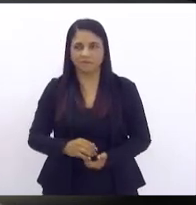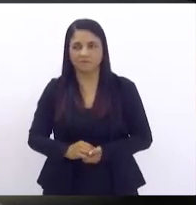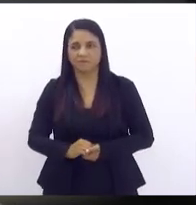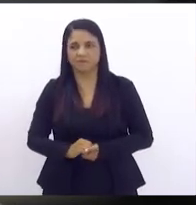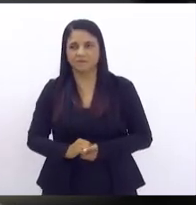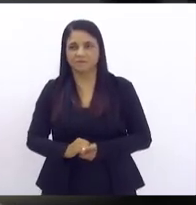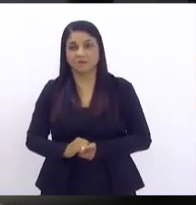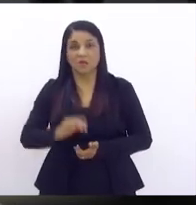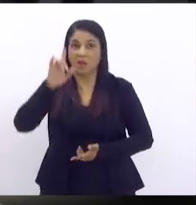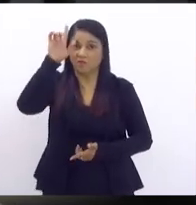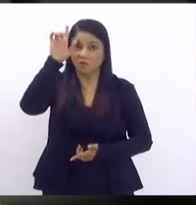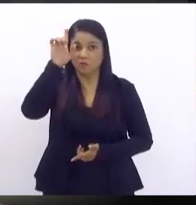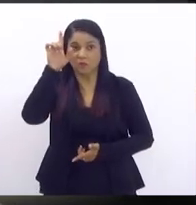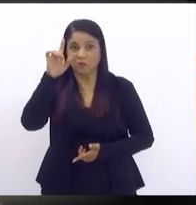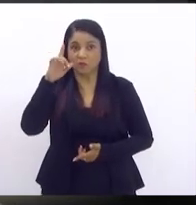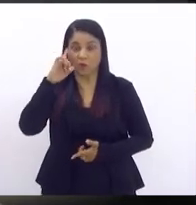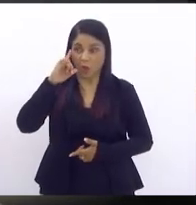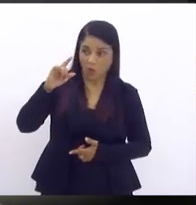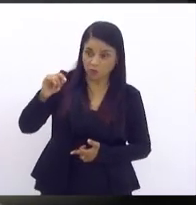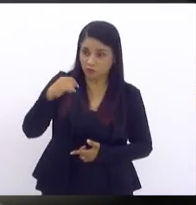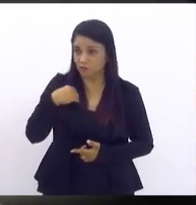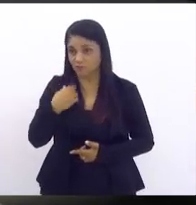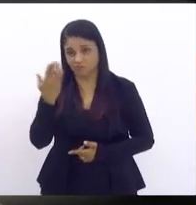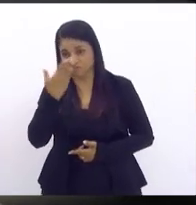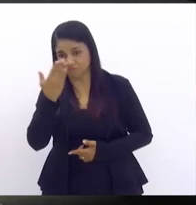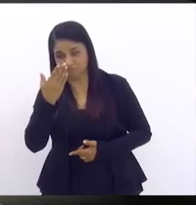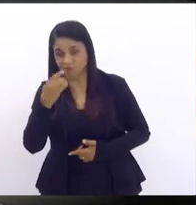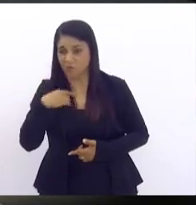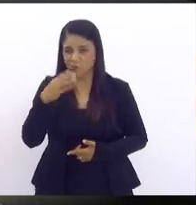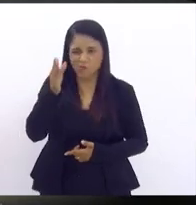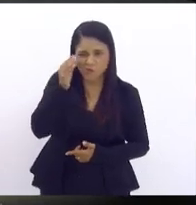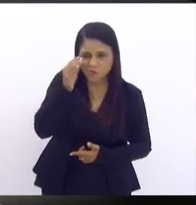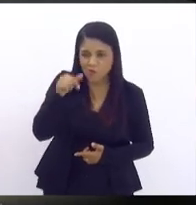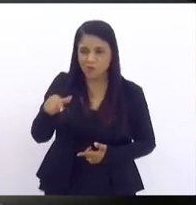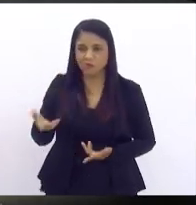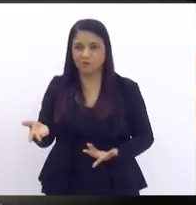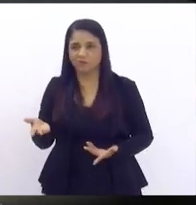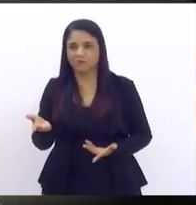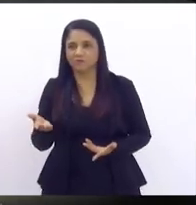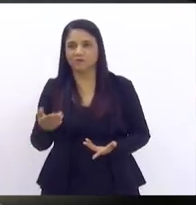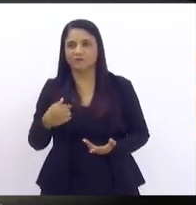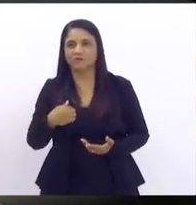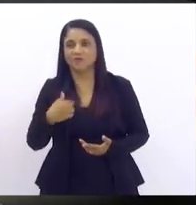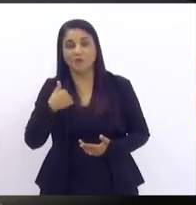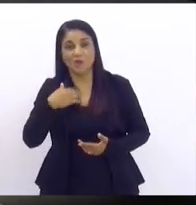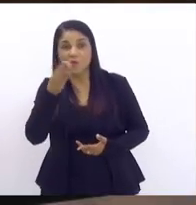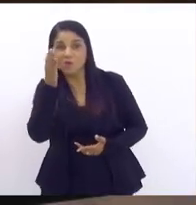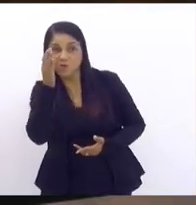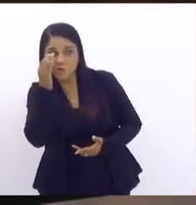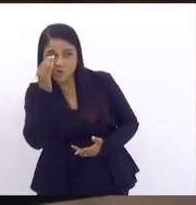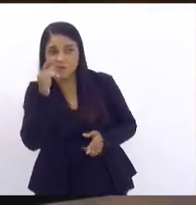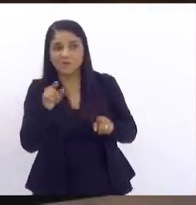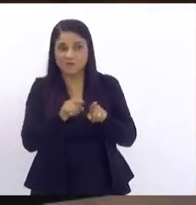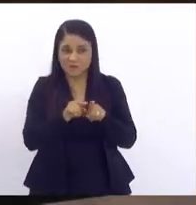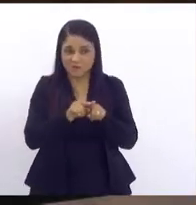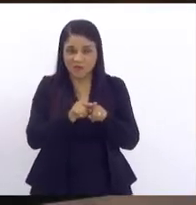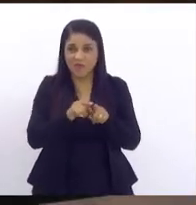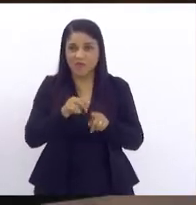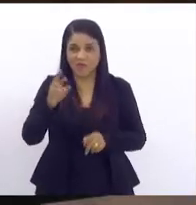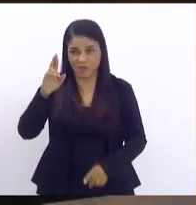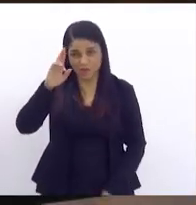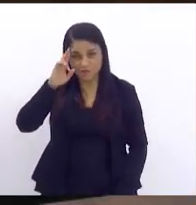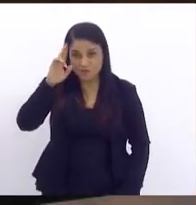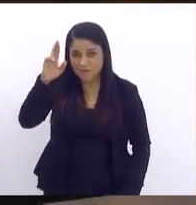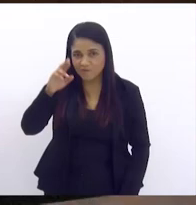Levantar o dedo de longe, eu fiquei curioso, né, André? Ele sempre está ativo aqui. Não, é só que eu fiquei curioso se esse é o nosso chefe da